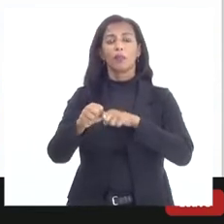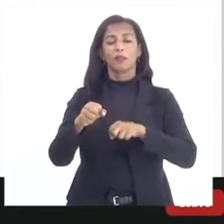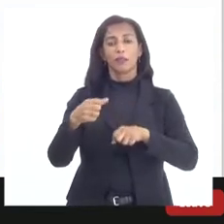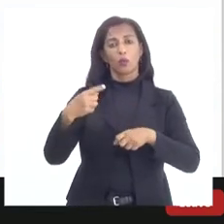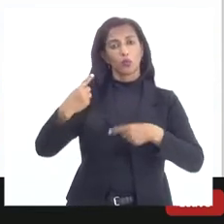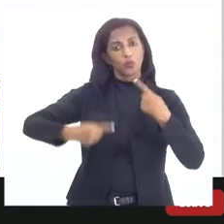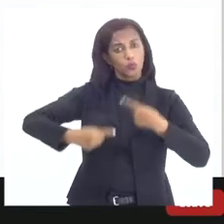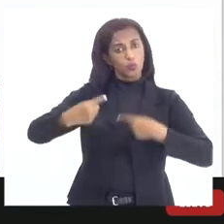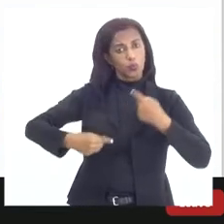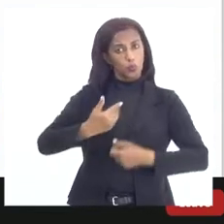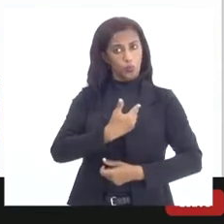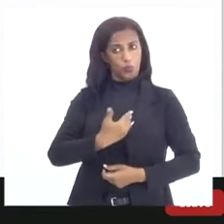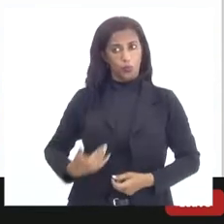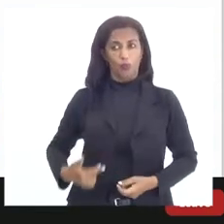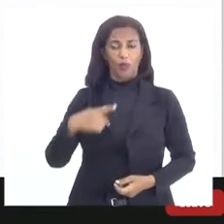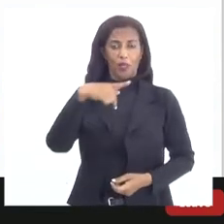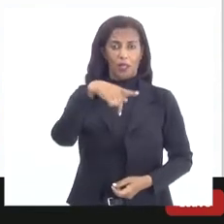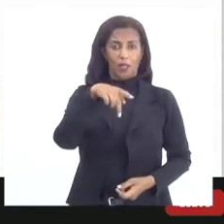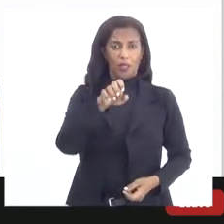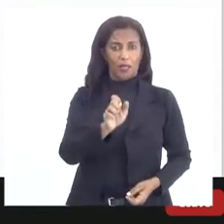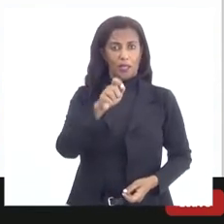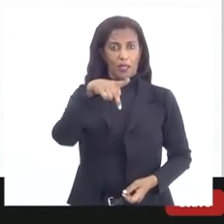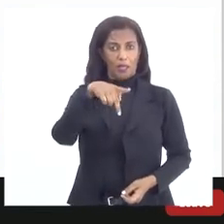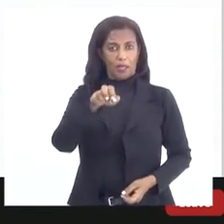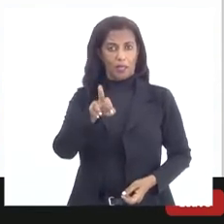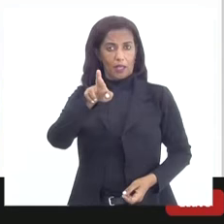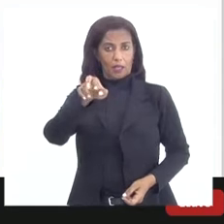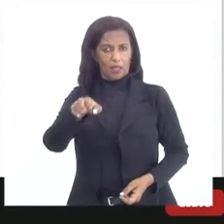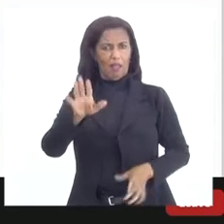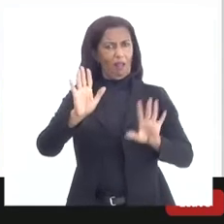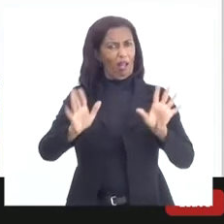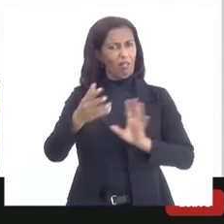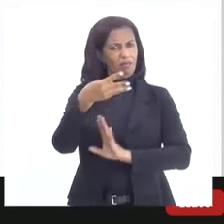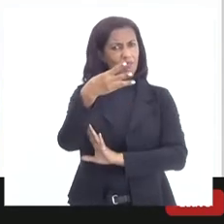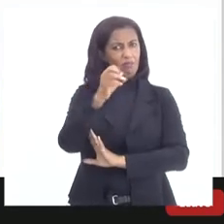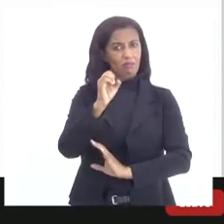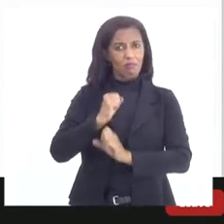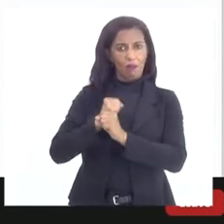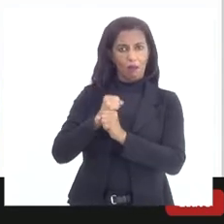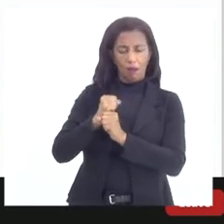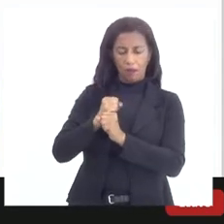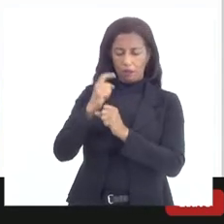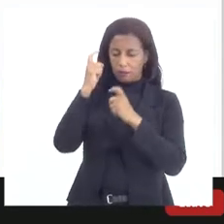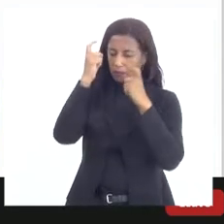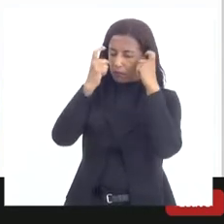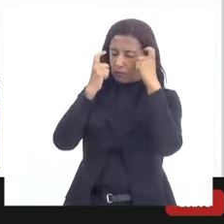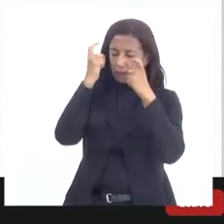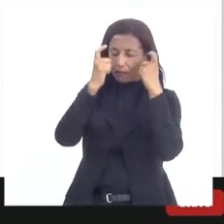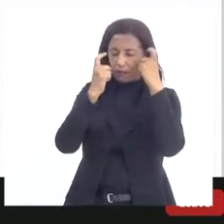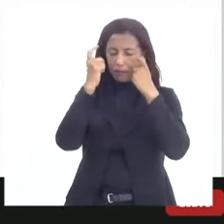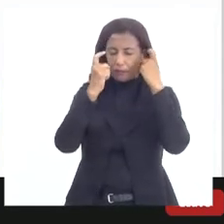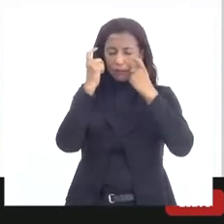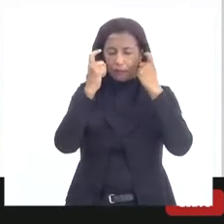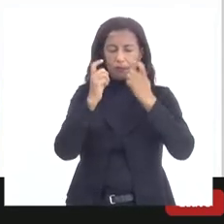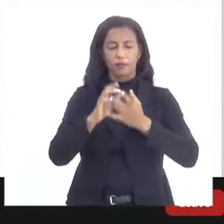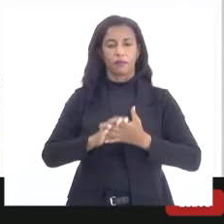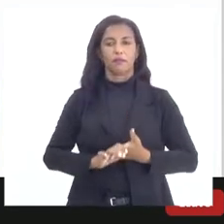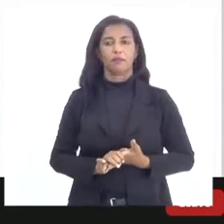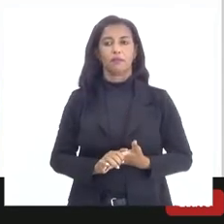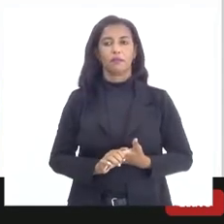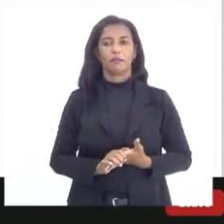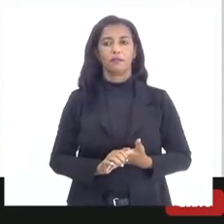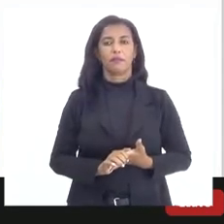públicas. No Quequerer, a gente já há 30 anos se preocupa com